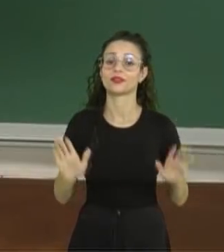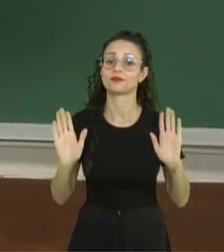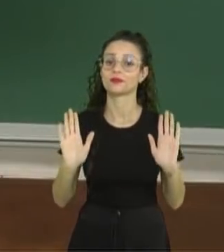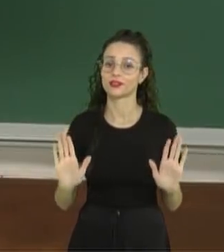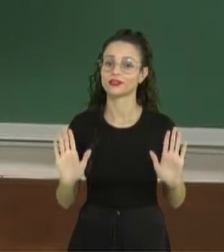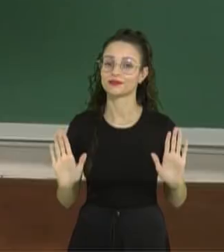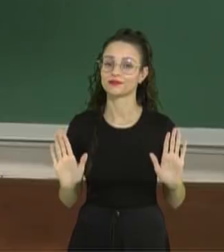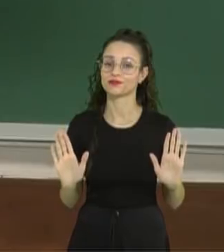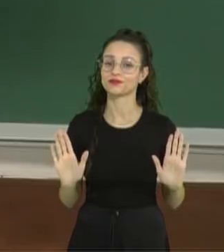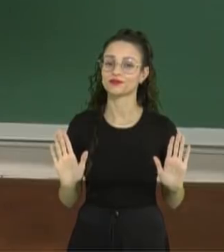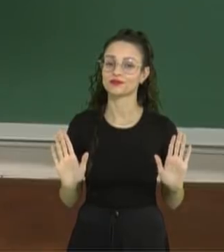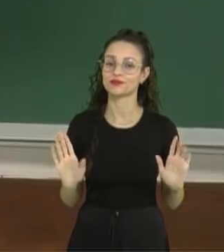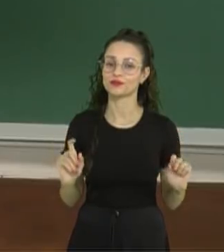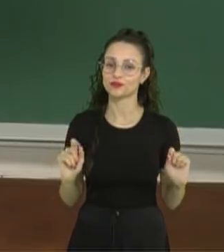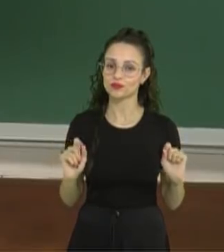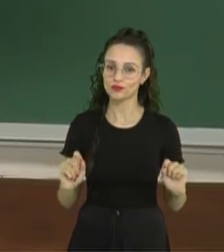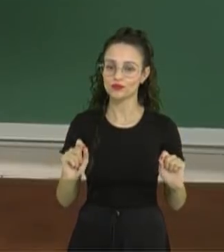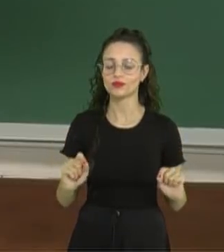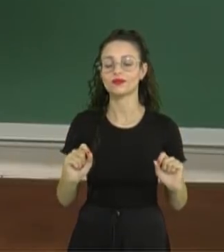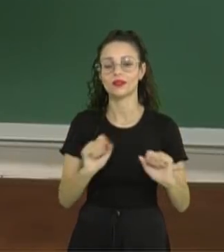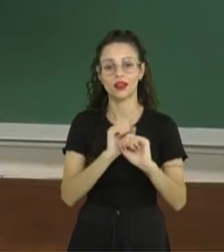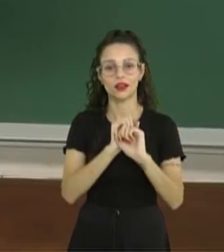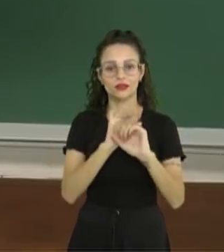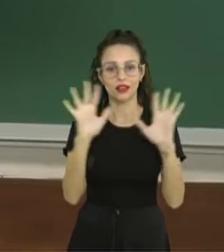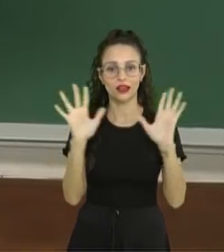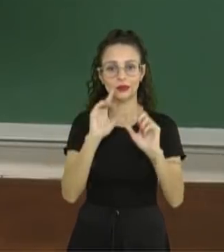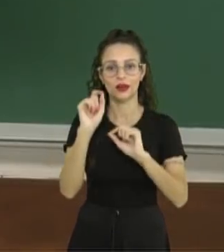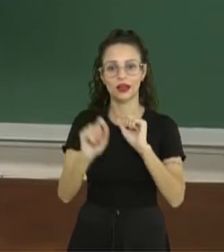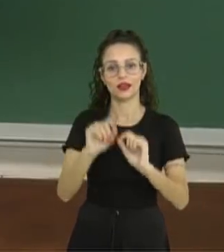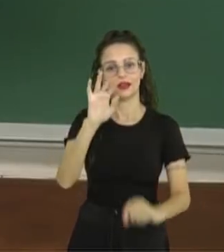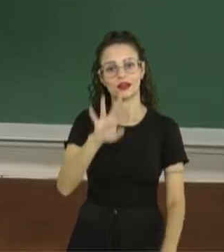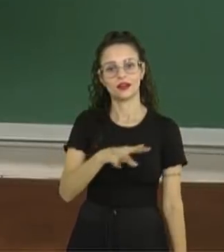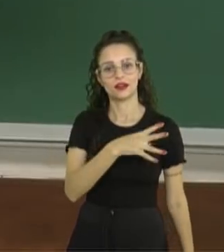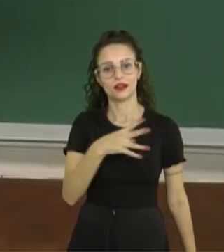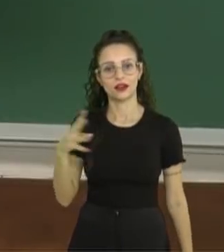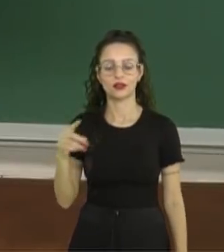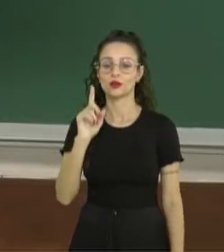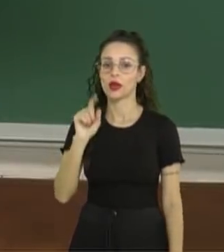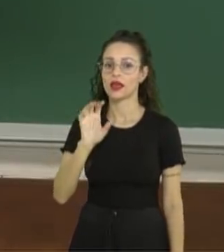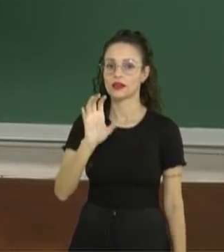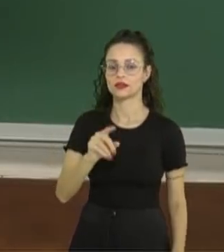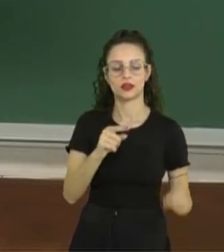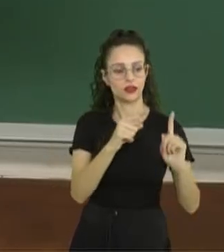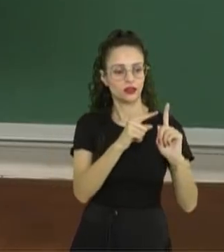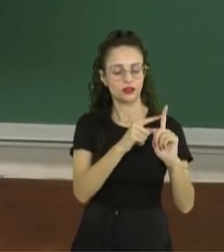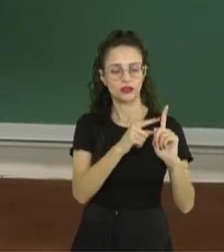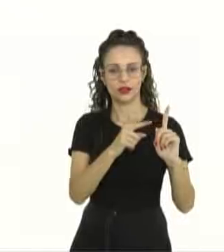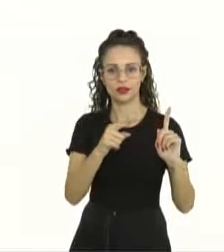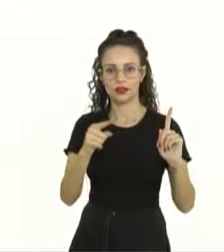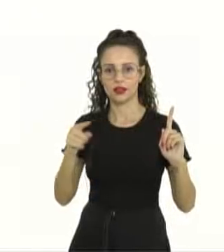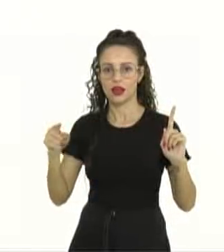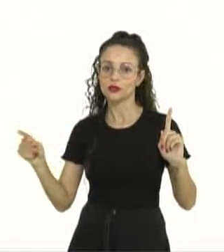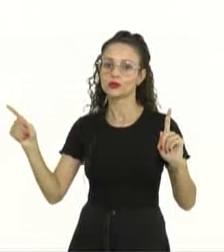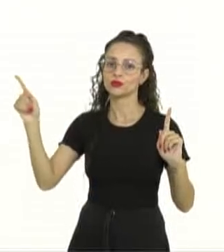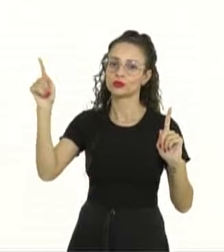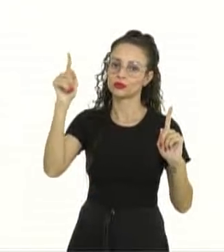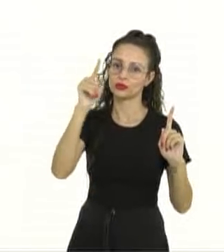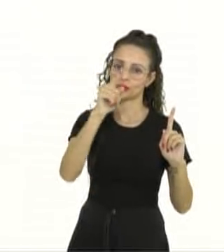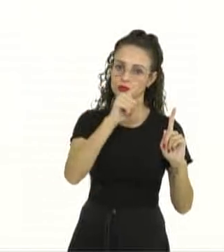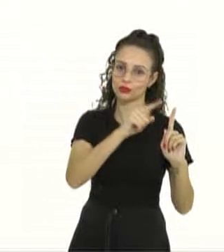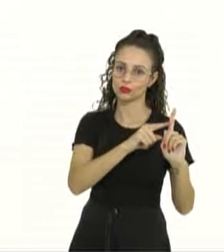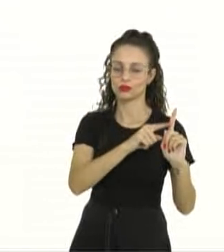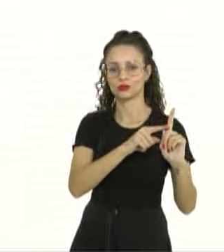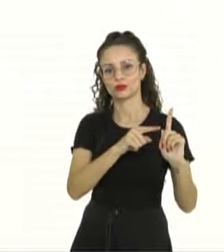entanto, o que ficou bem claro, que é um calendário de um modelo cíclico, aqui está até uma representação da chamada Pedra do